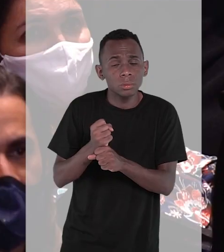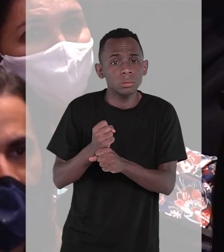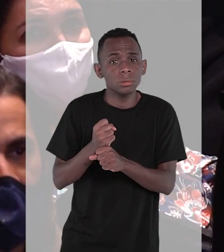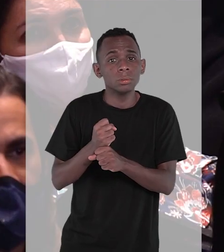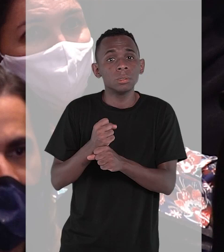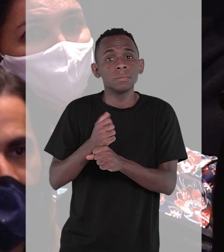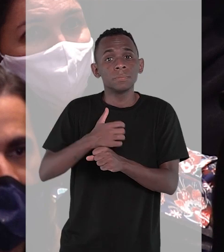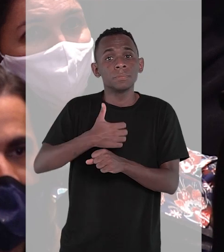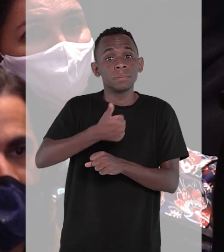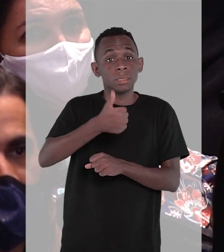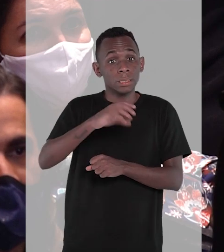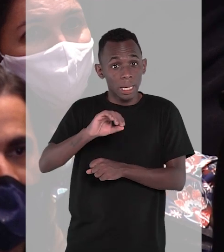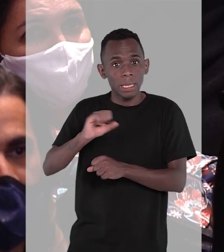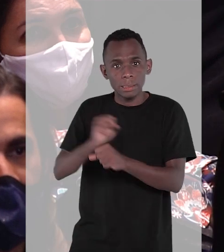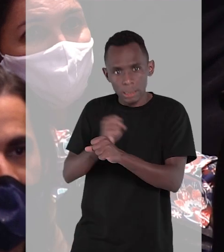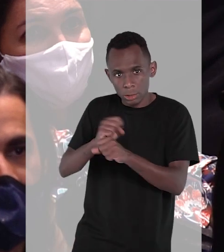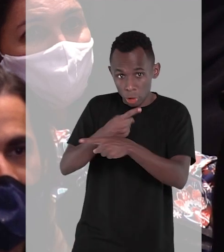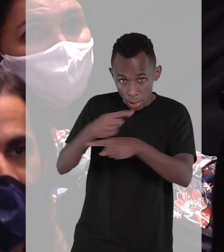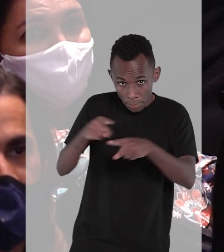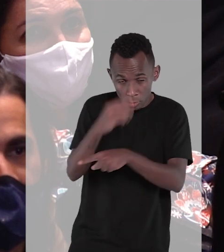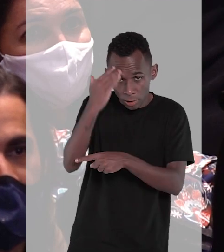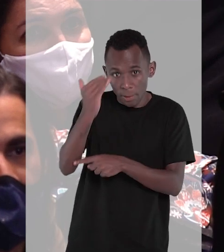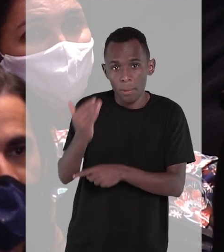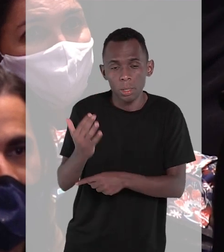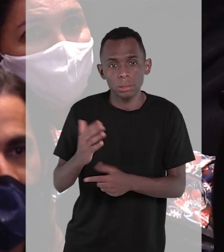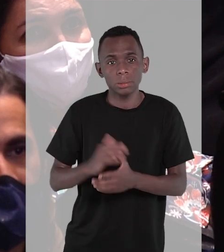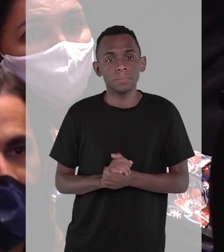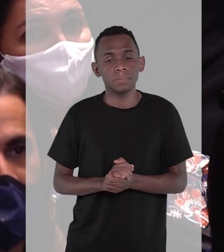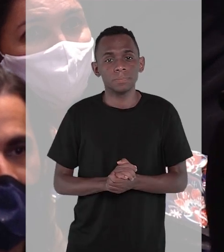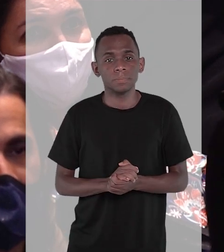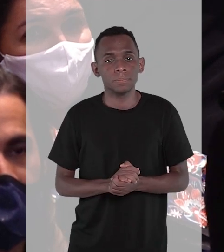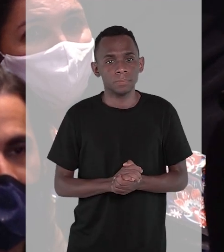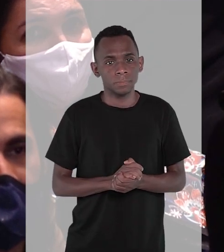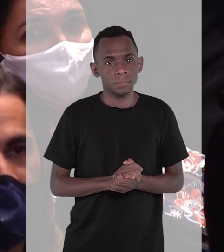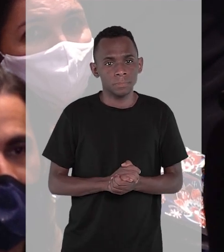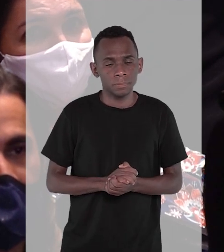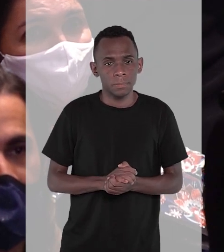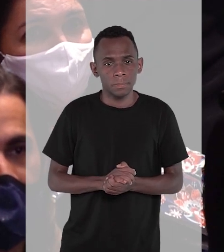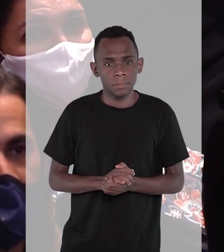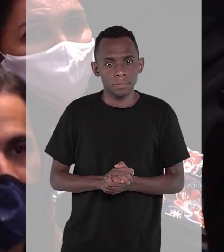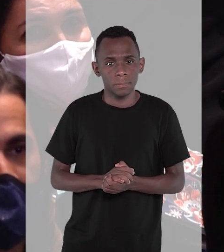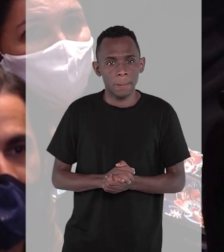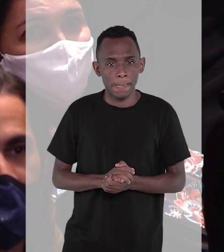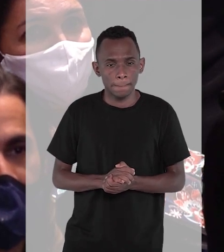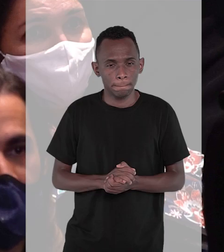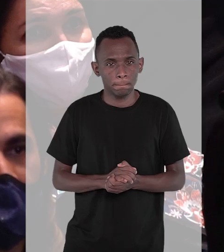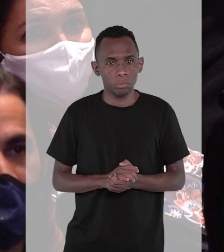tô tateando? Você sabe mais que eu. 10. Então, eu estava comemorando 30 anos de carreira.